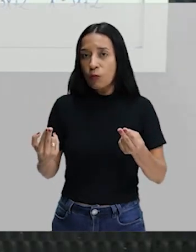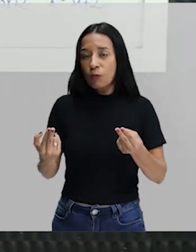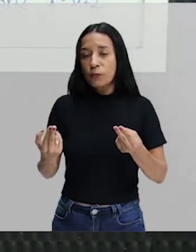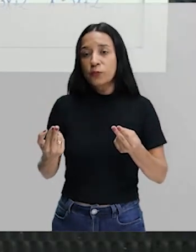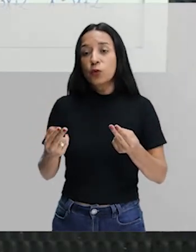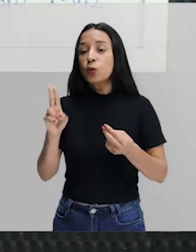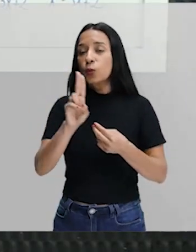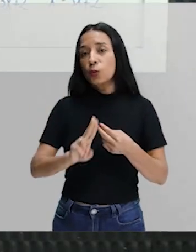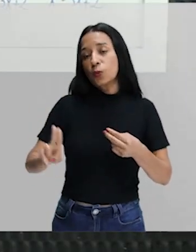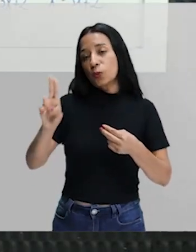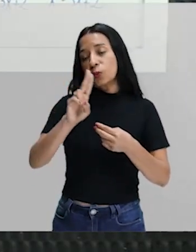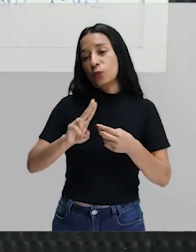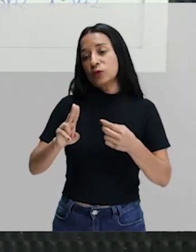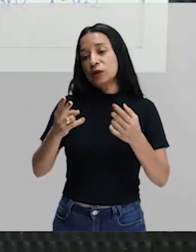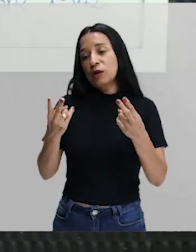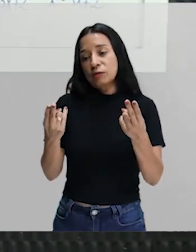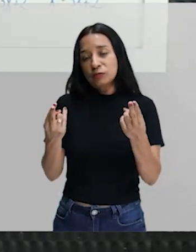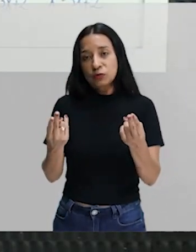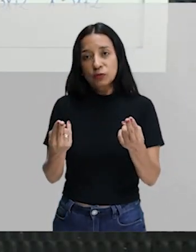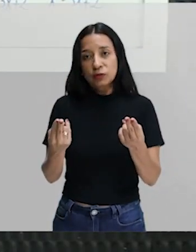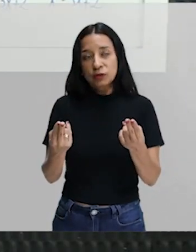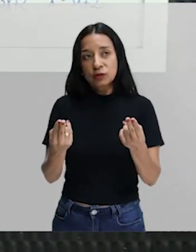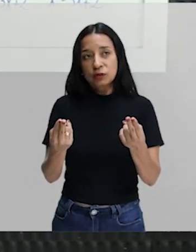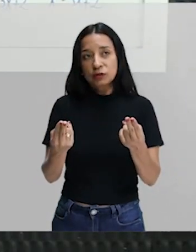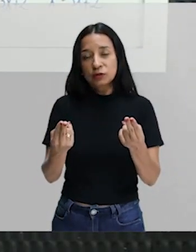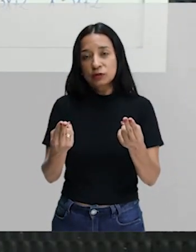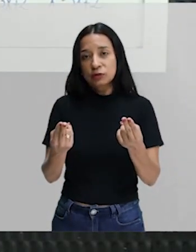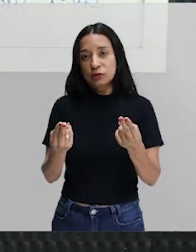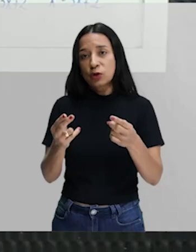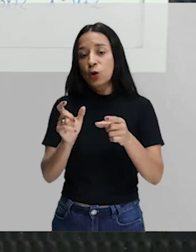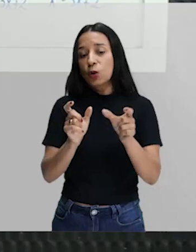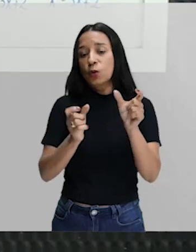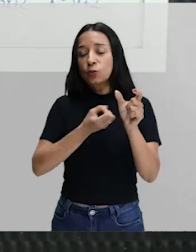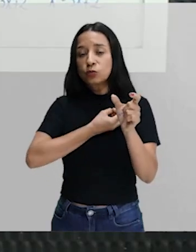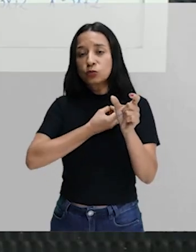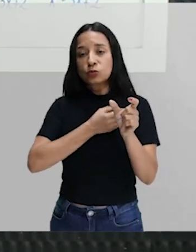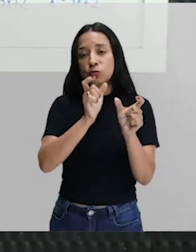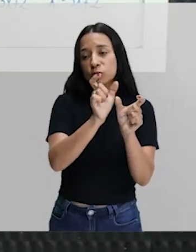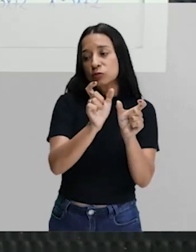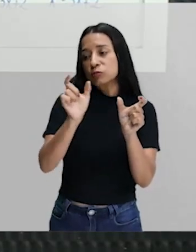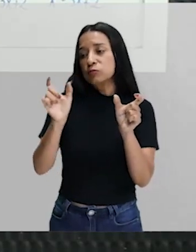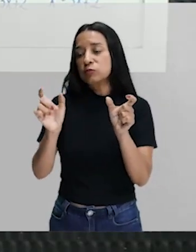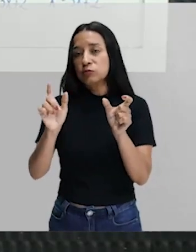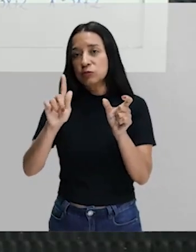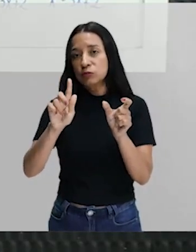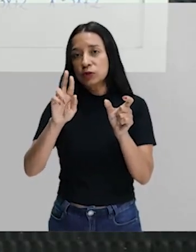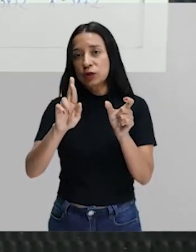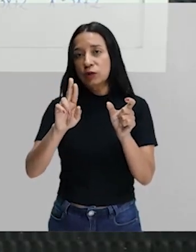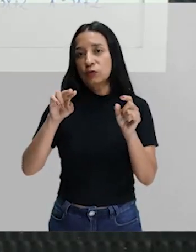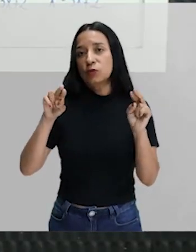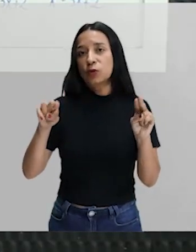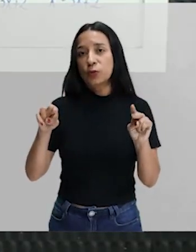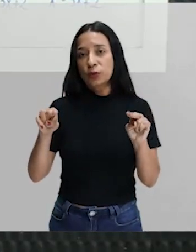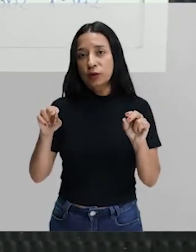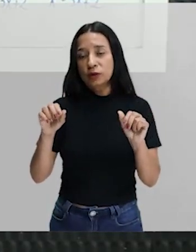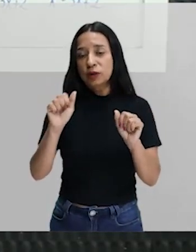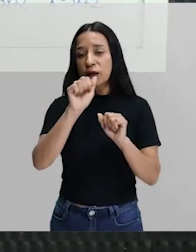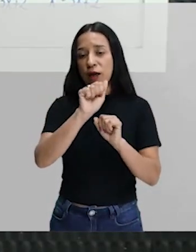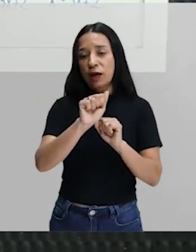de igualdade, a identidade. Os termos de mesmo grau são iguais. Então, quer dizer que esse A mais